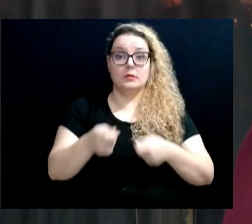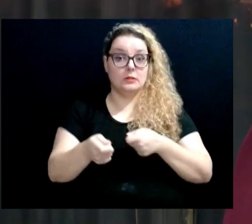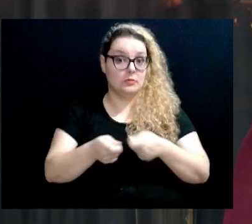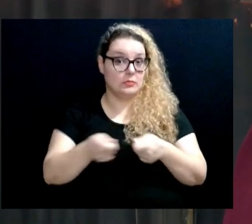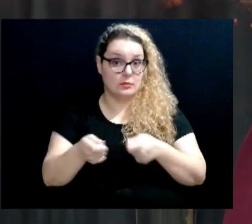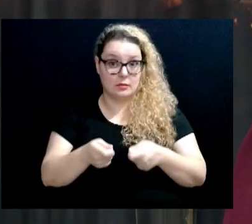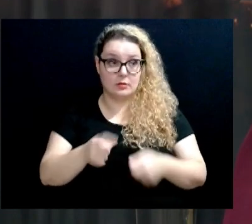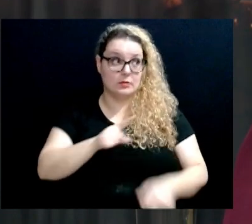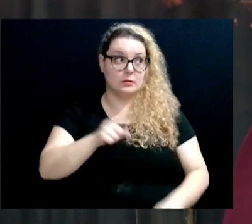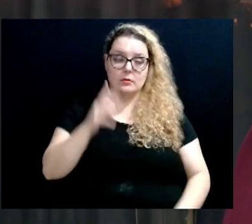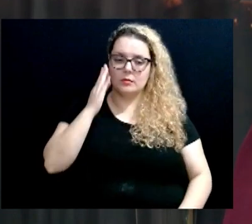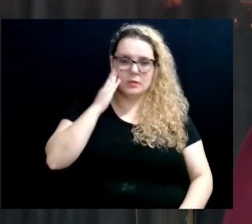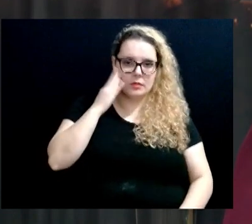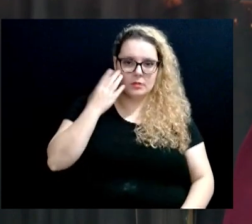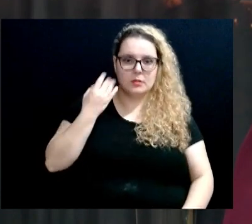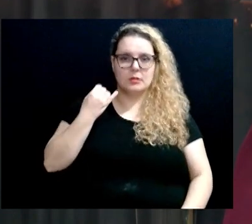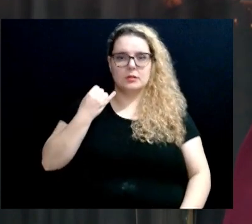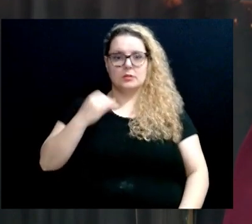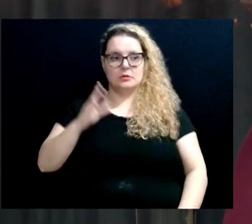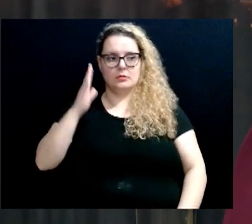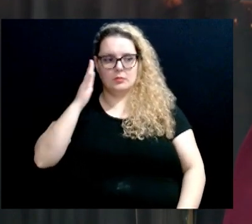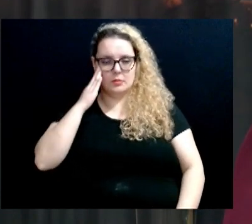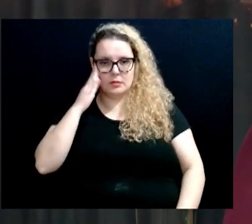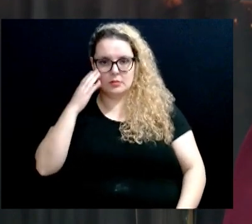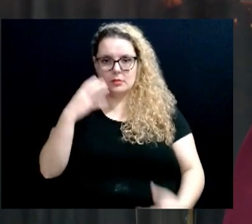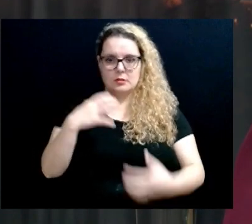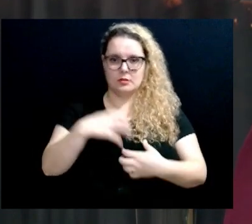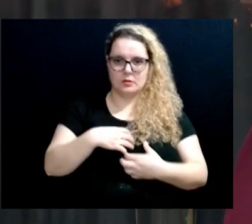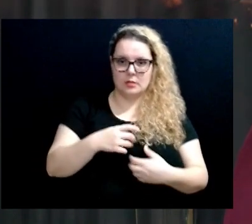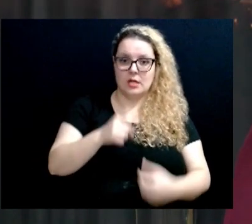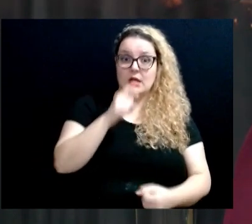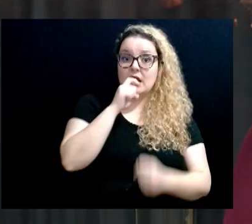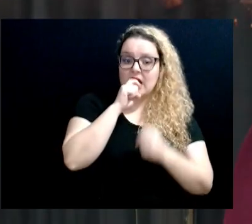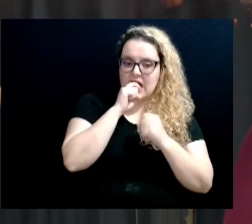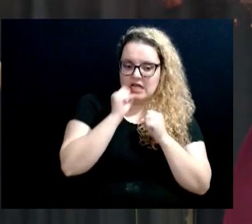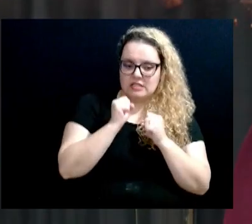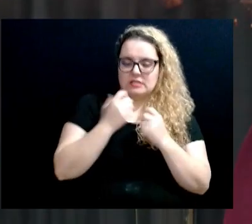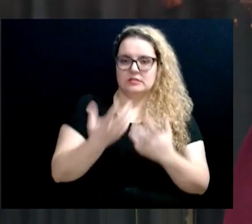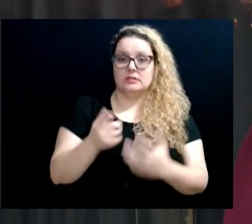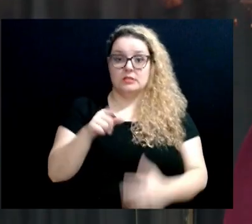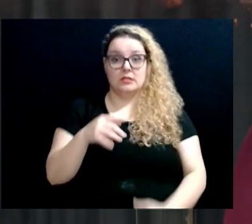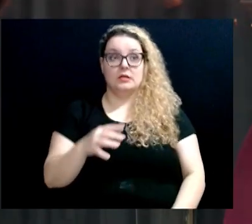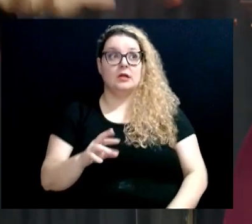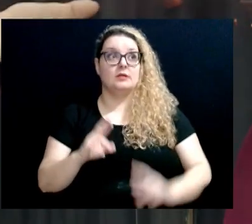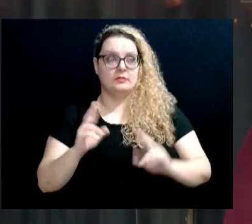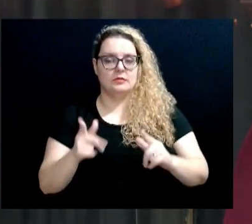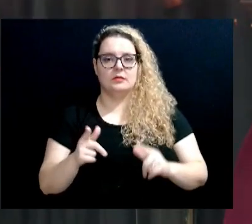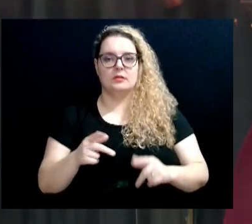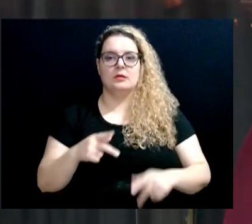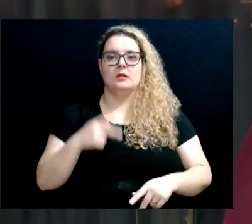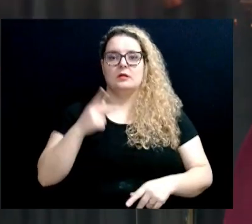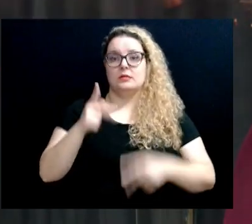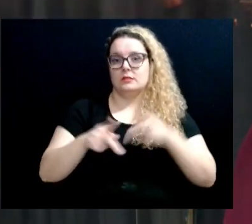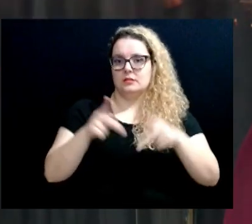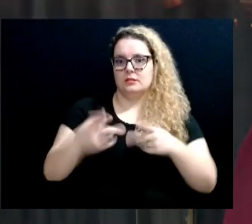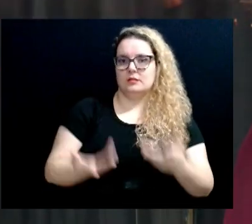se eu entendo que eu sinto inveja, né? E é engraçado que popularmente falando as pessoas falam a inveja branca, a inveja, eu tô com inveja, mas... E